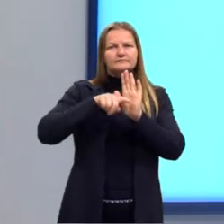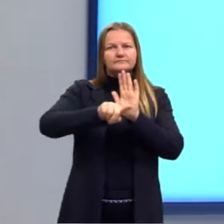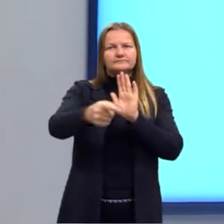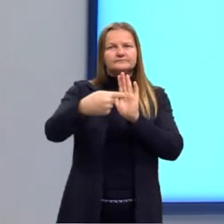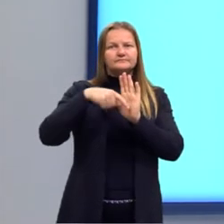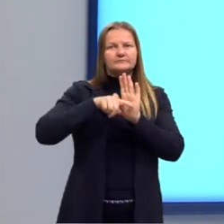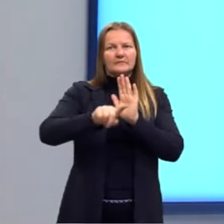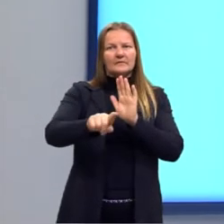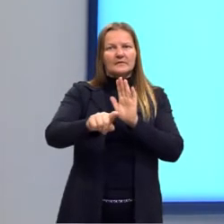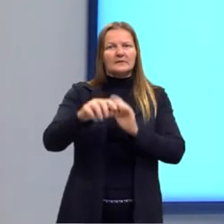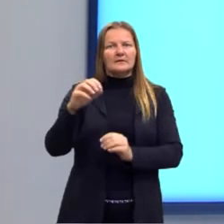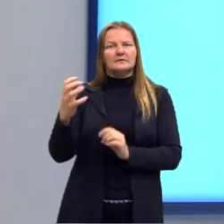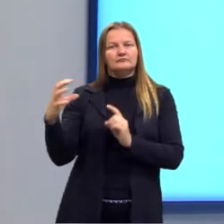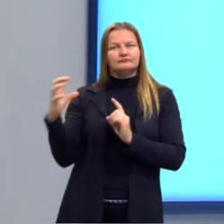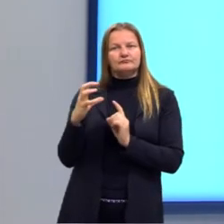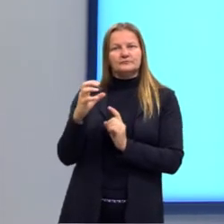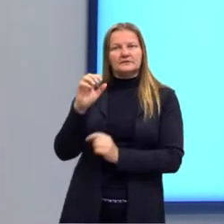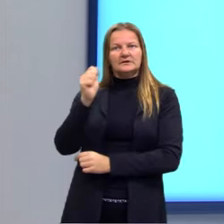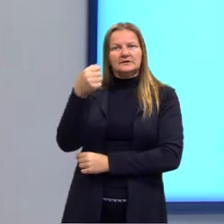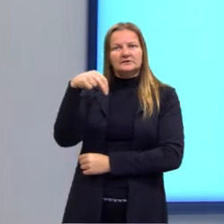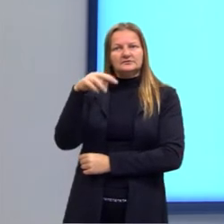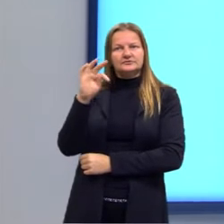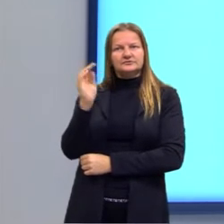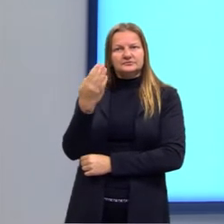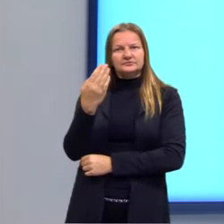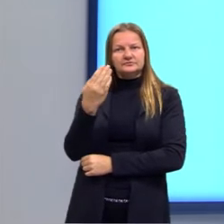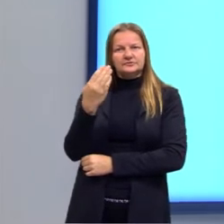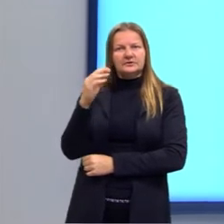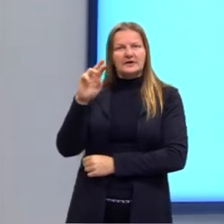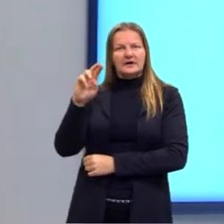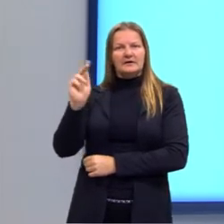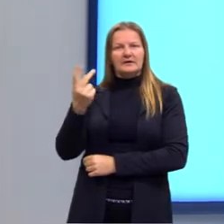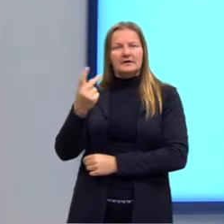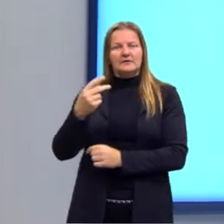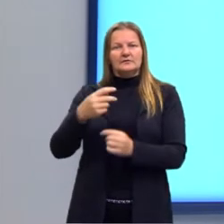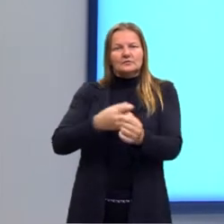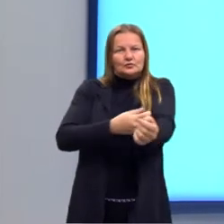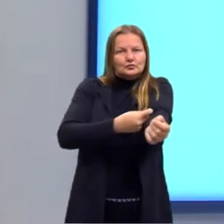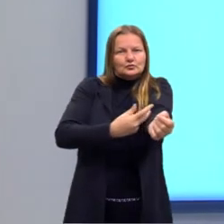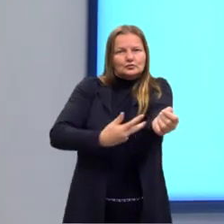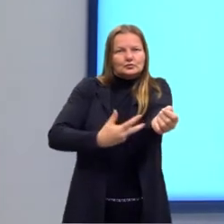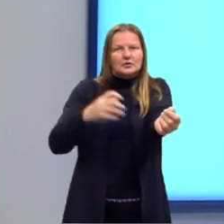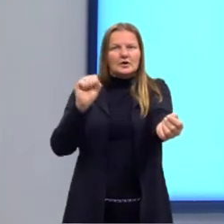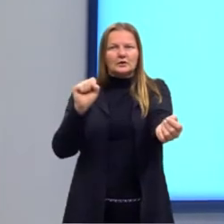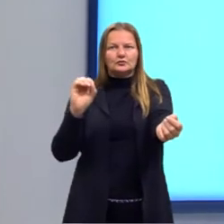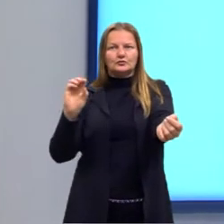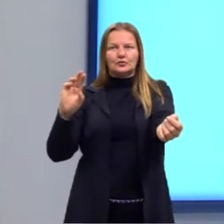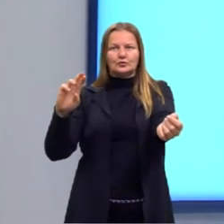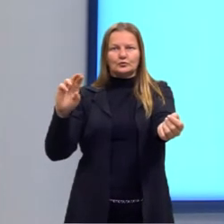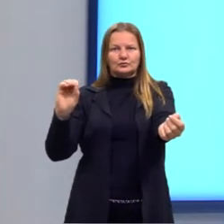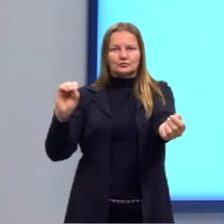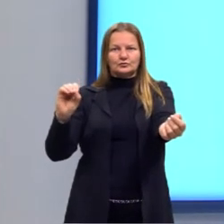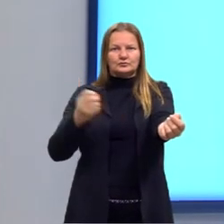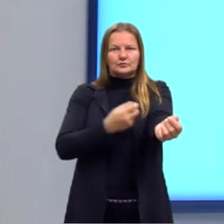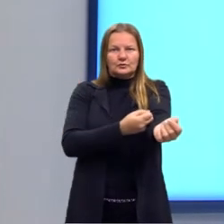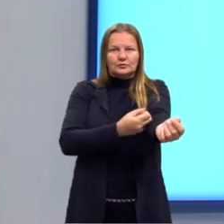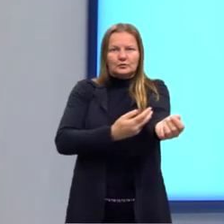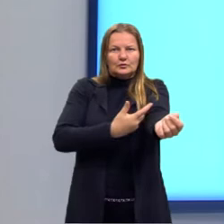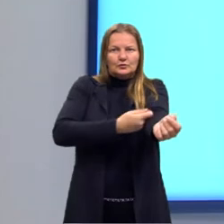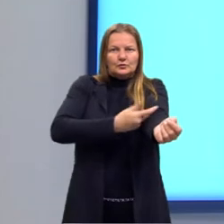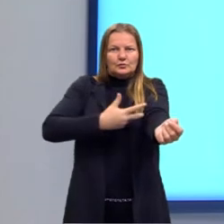anti-rh extrair ouve a extração do soro de coelhos né desse desse